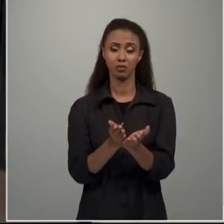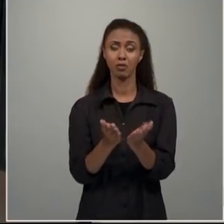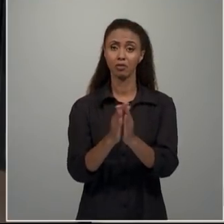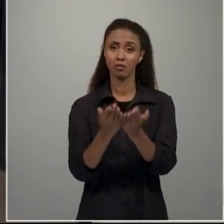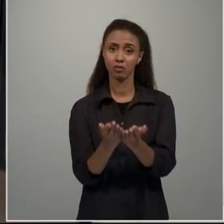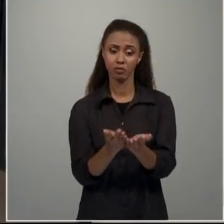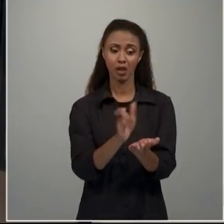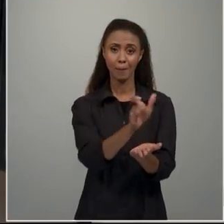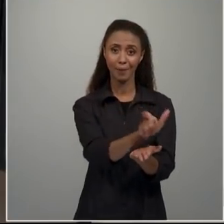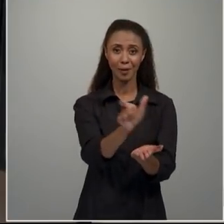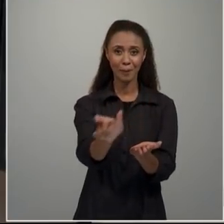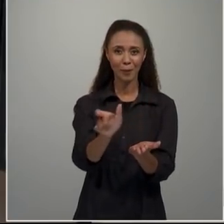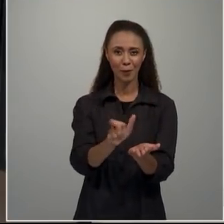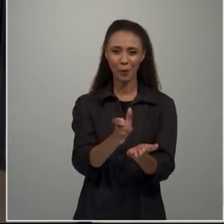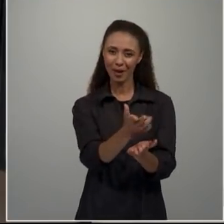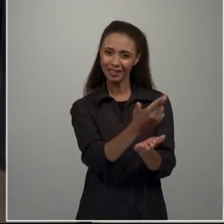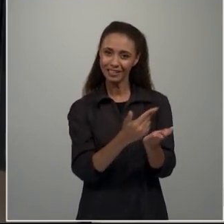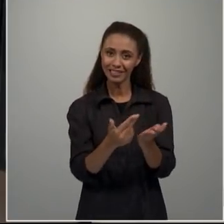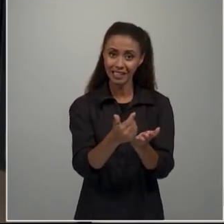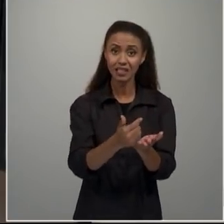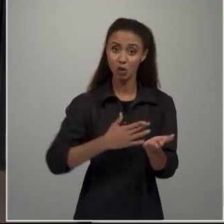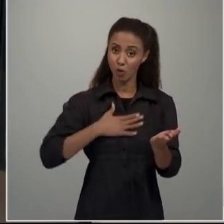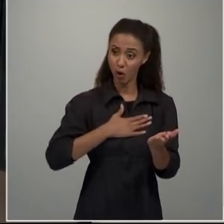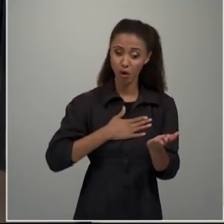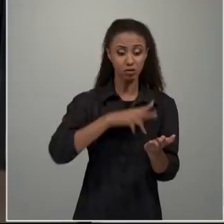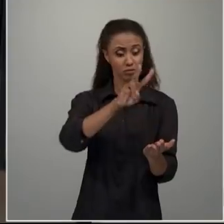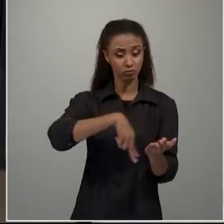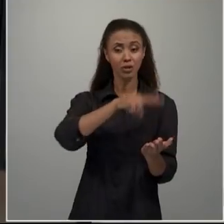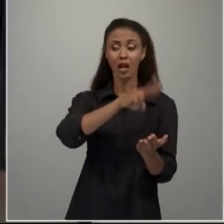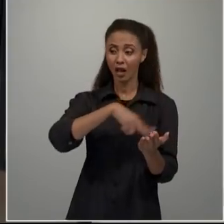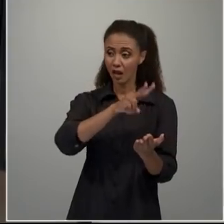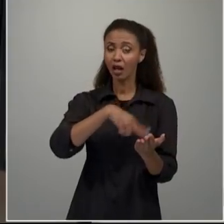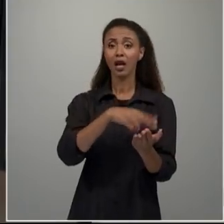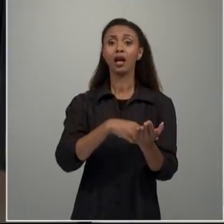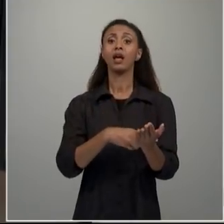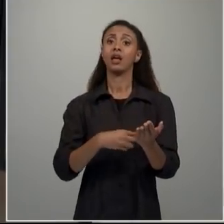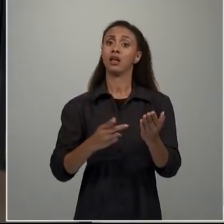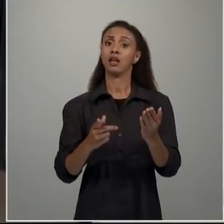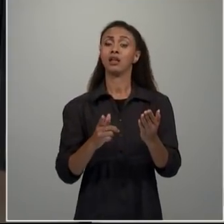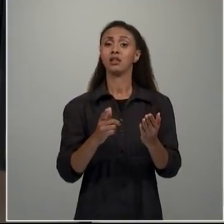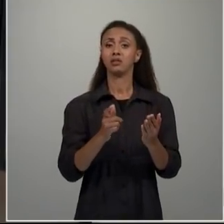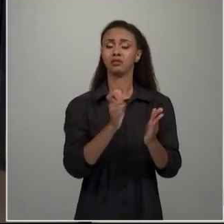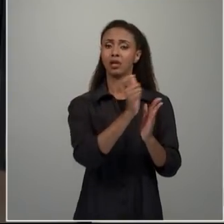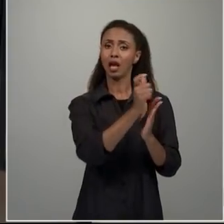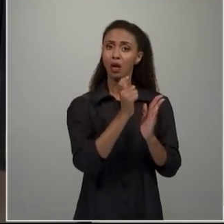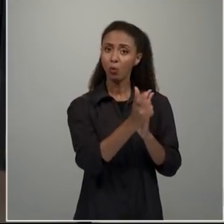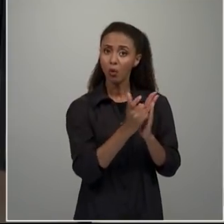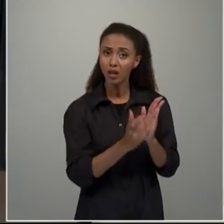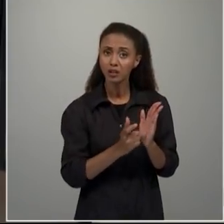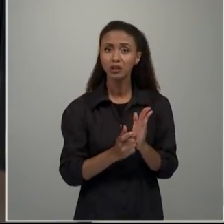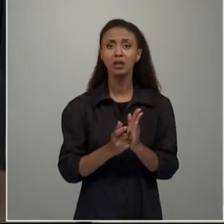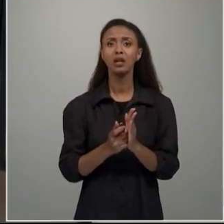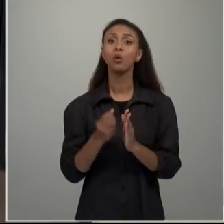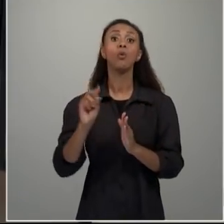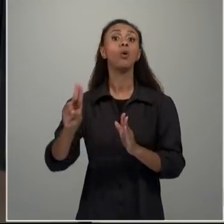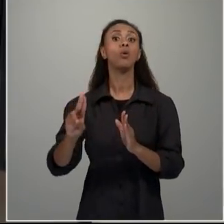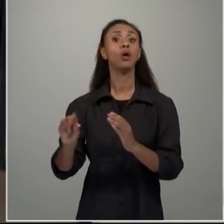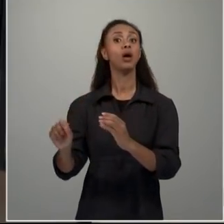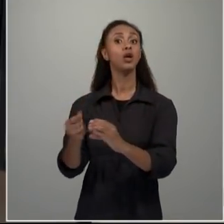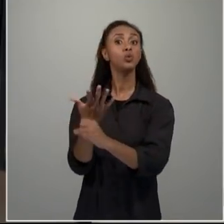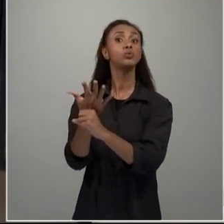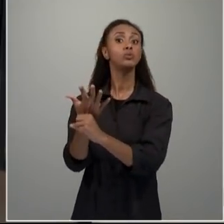história em quadrinho tem gente que gosta de seguir youtuber se vai seguir o seu e outubro mas procura algo fora do brasil